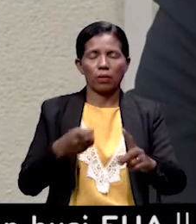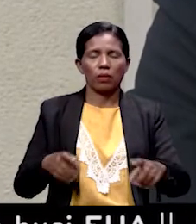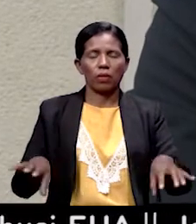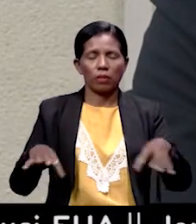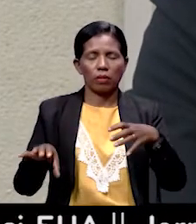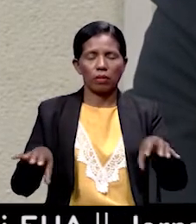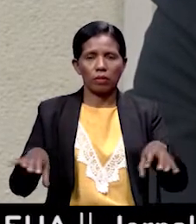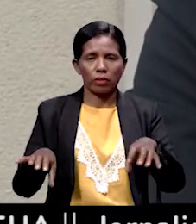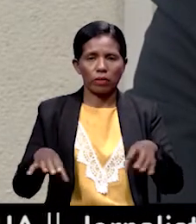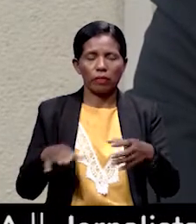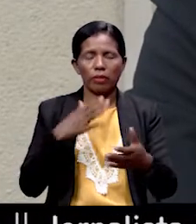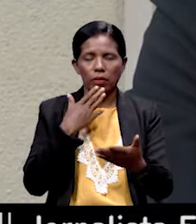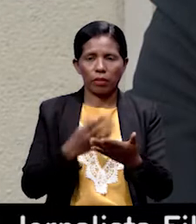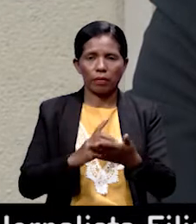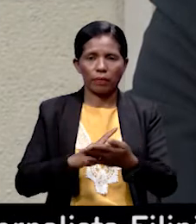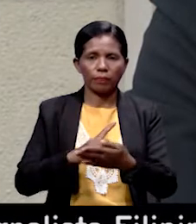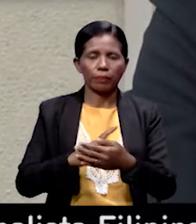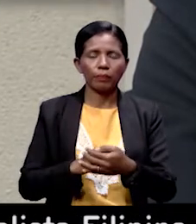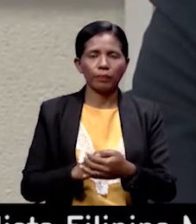sistema financeiro no desempenho.